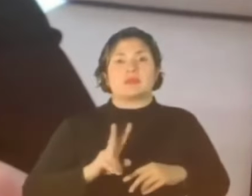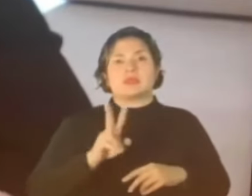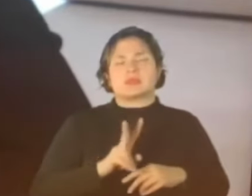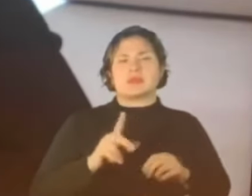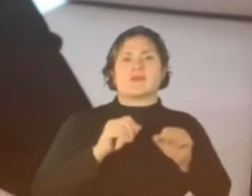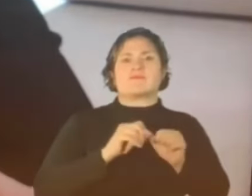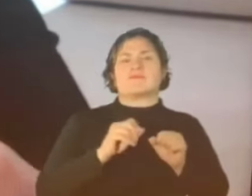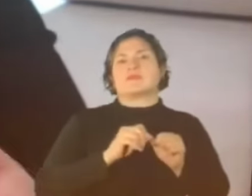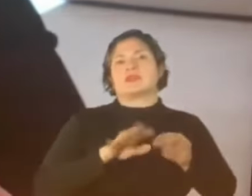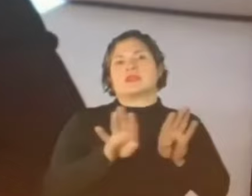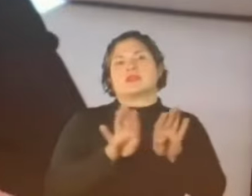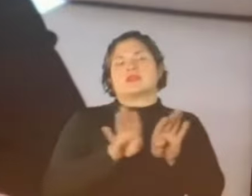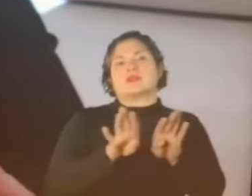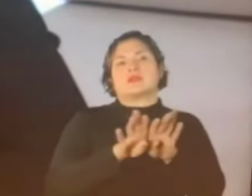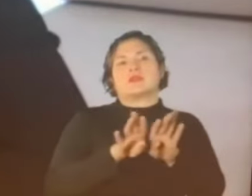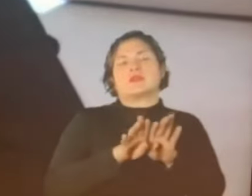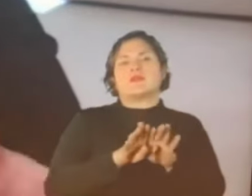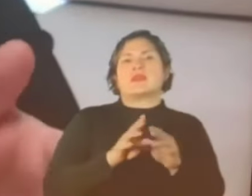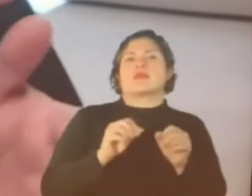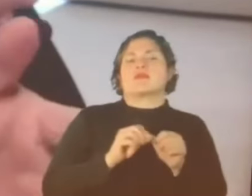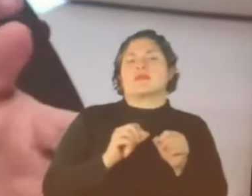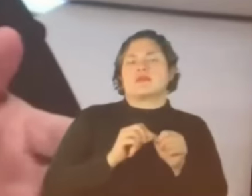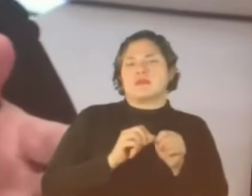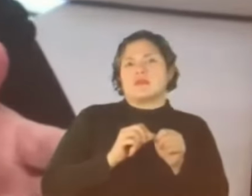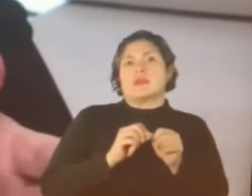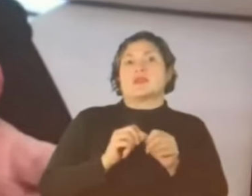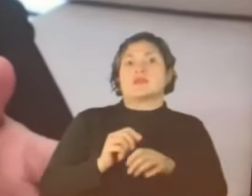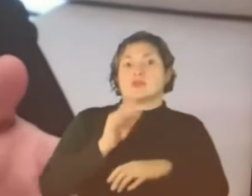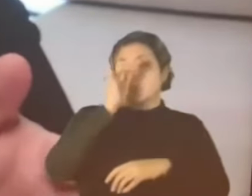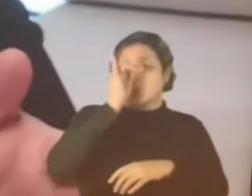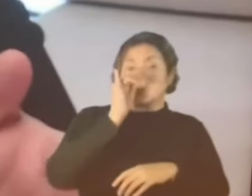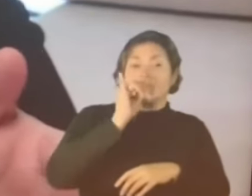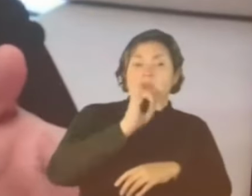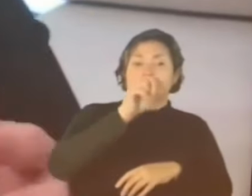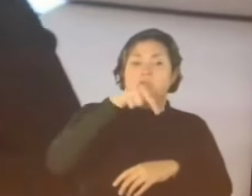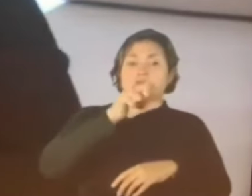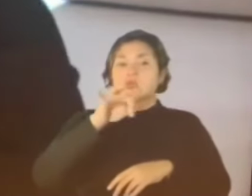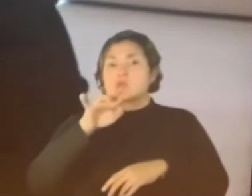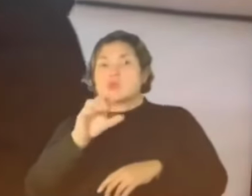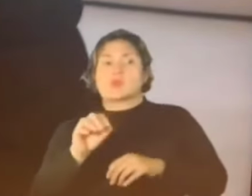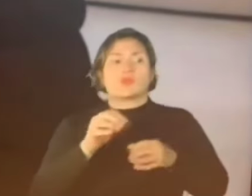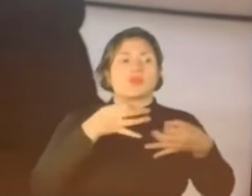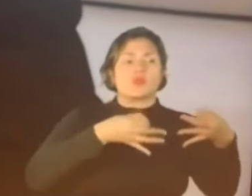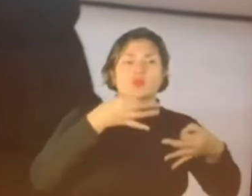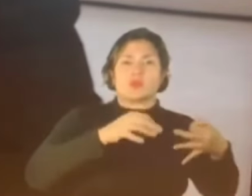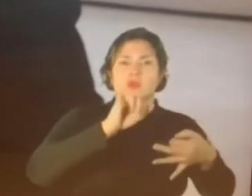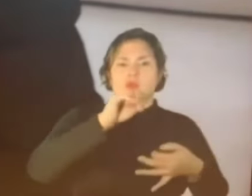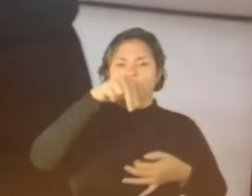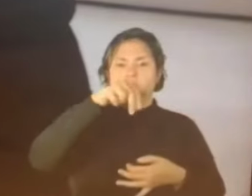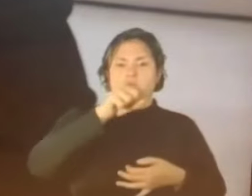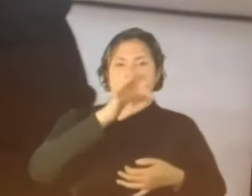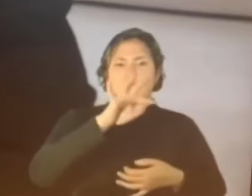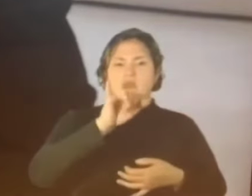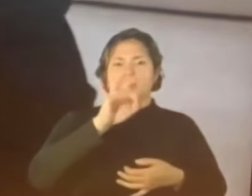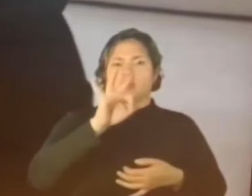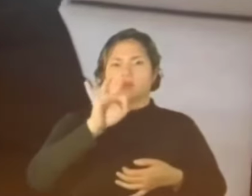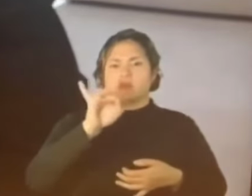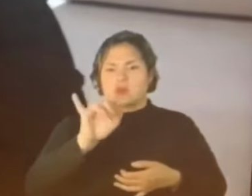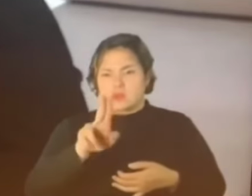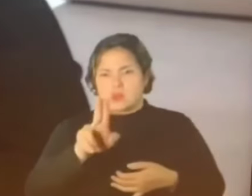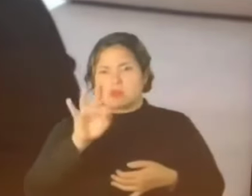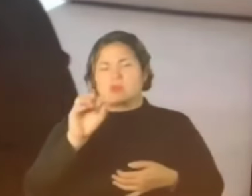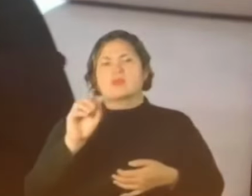daquele instituto jurídico que se firmou na tradição e, portanto, ele passa a ser utilizado ou